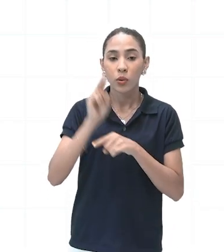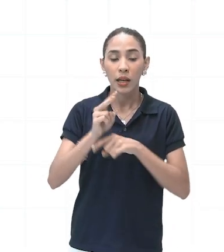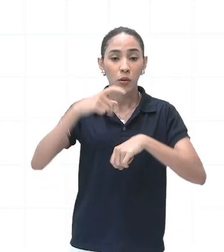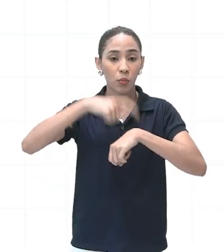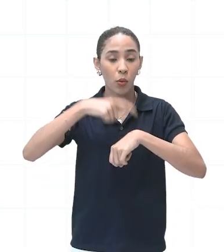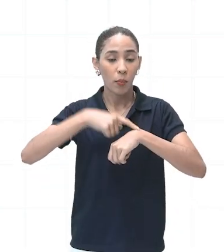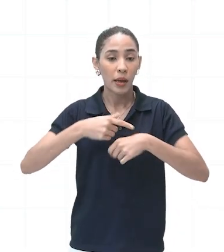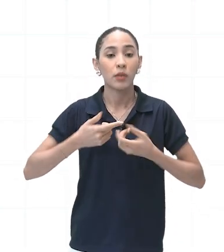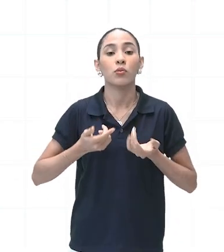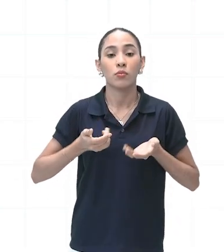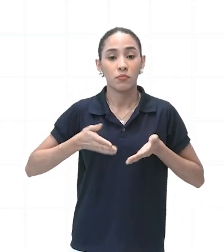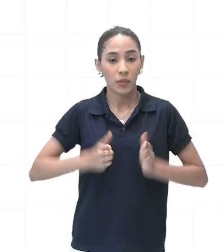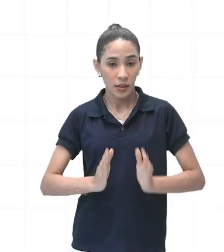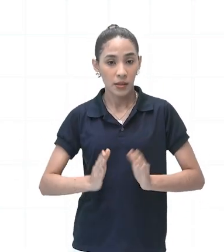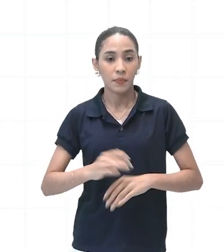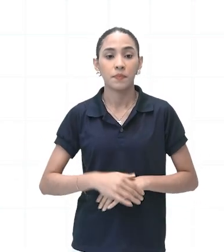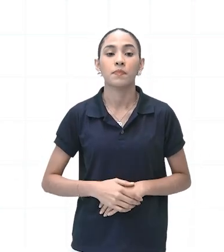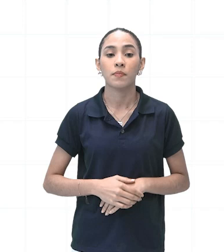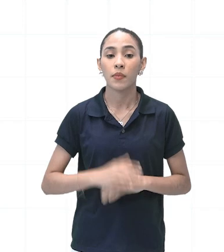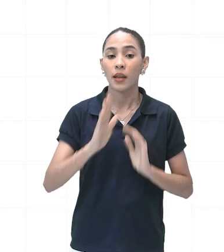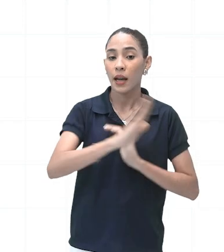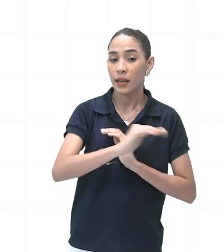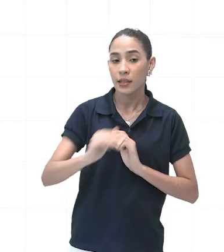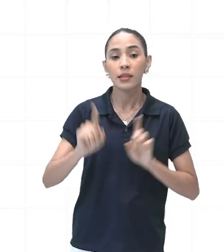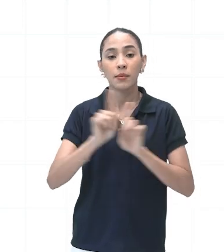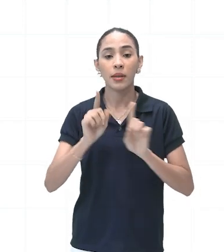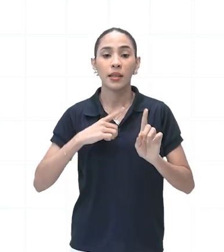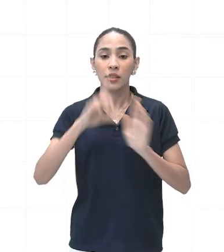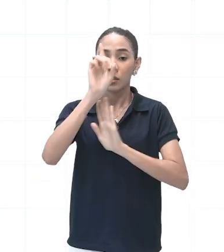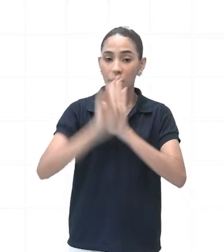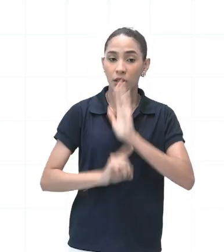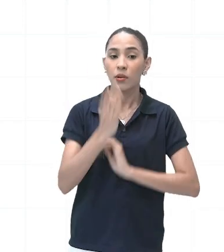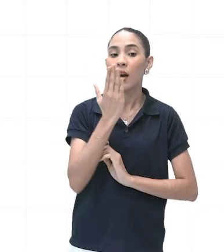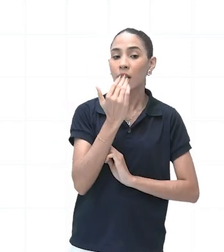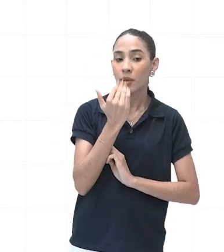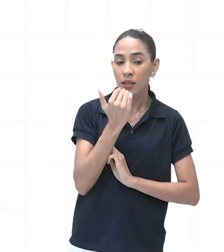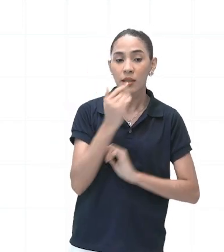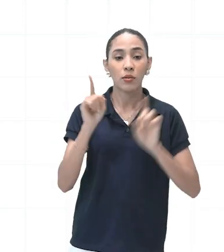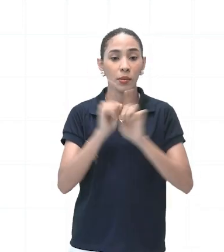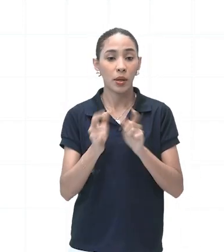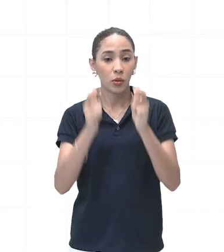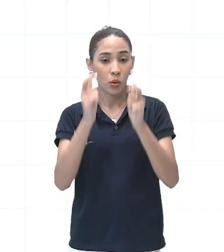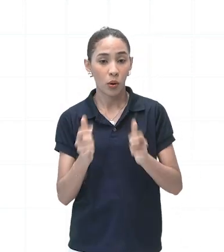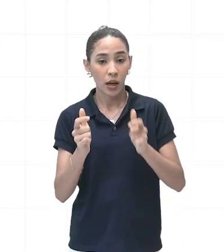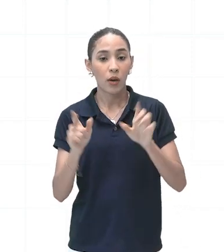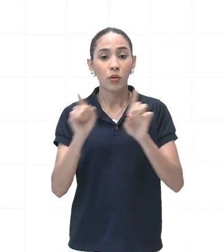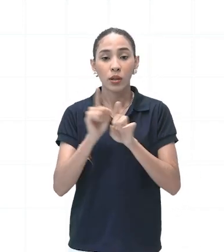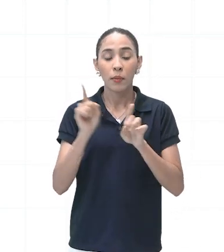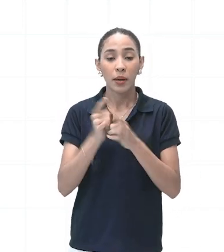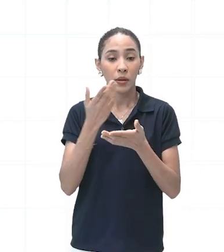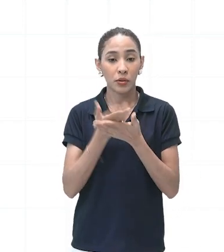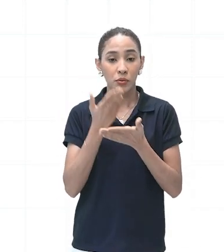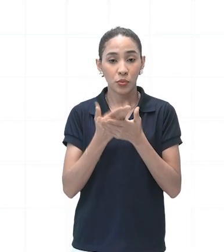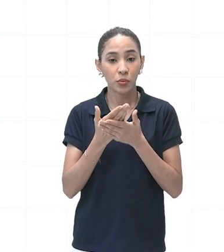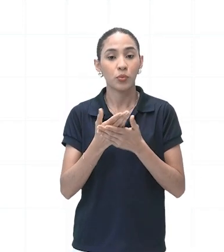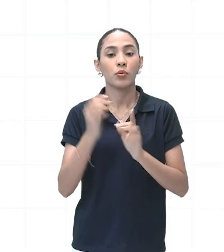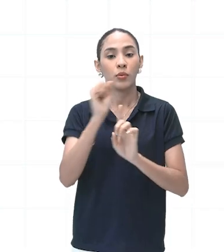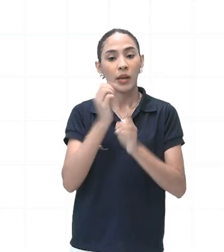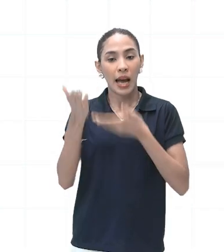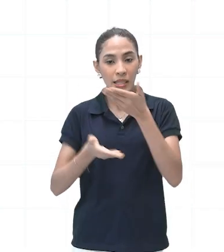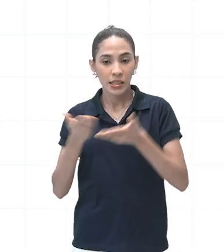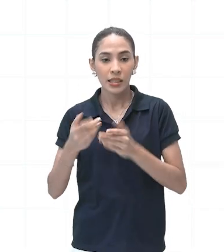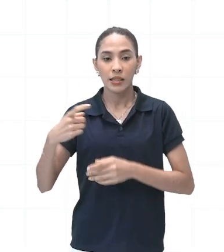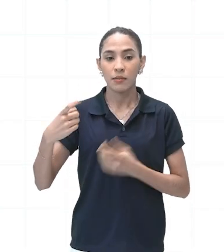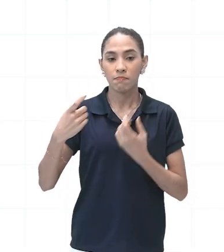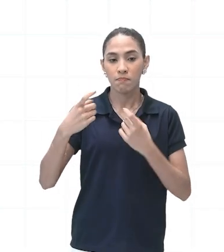pré- e pós-natais. A criança terá direito à alimentação, habitação, recreação e assistência